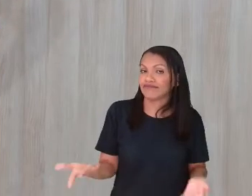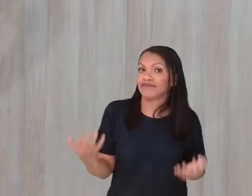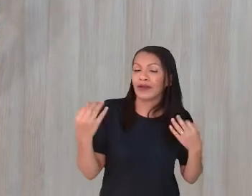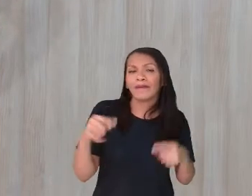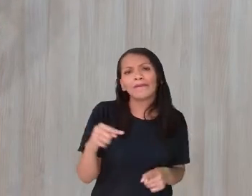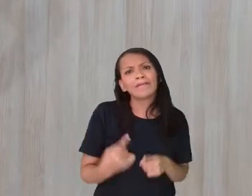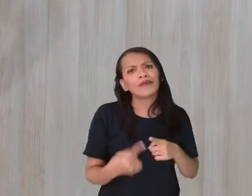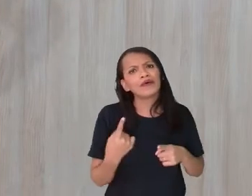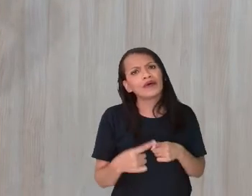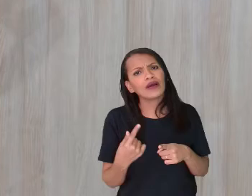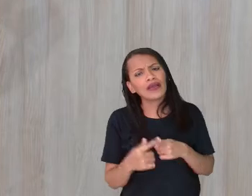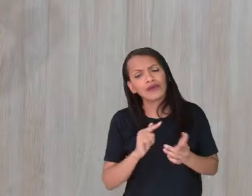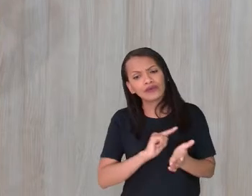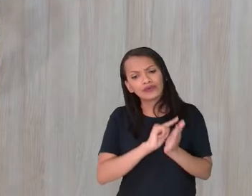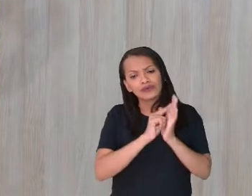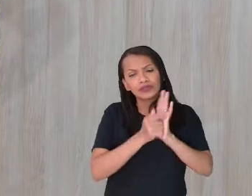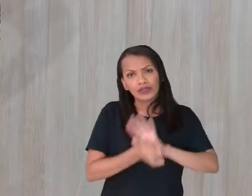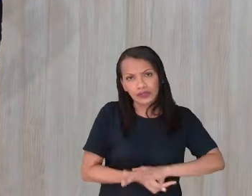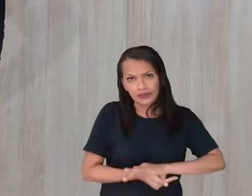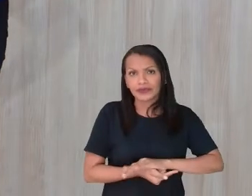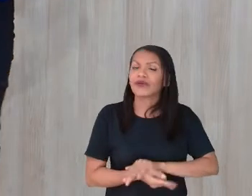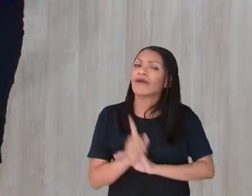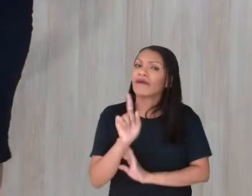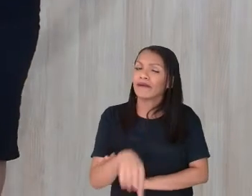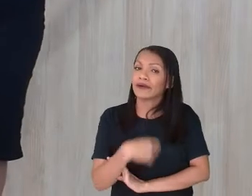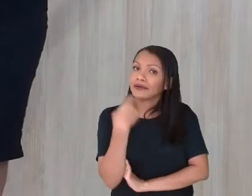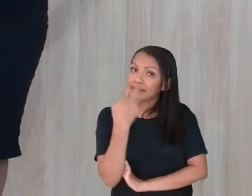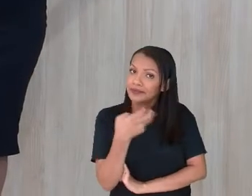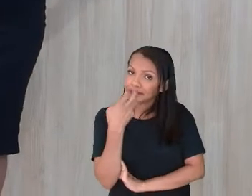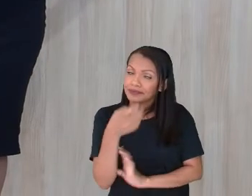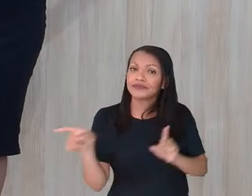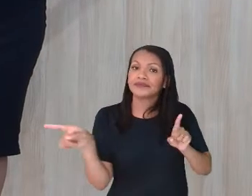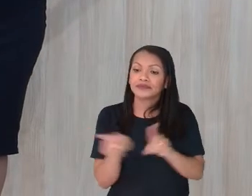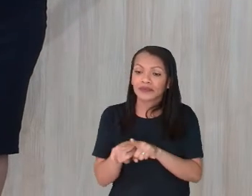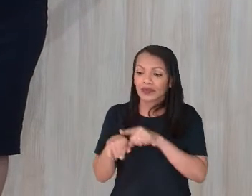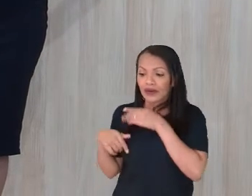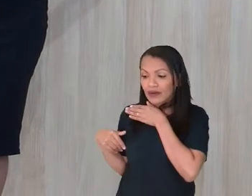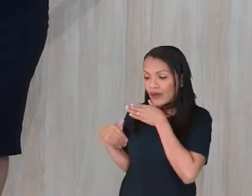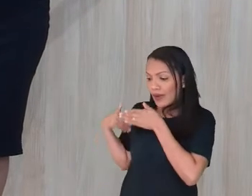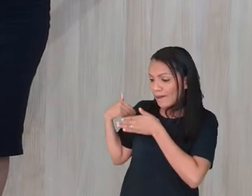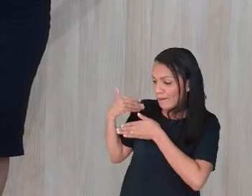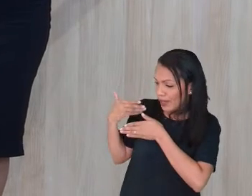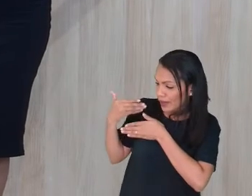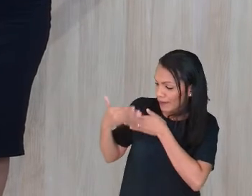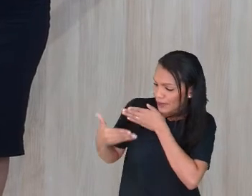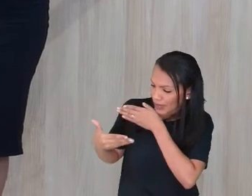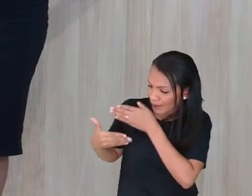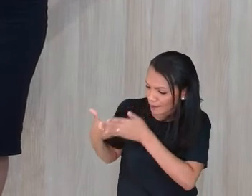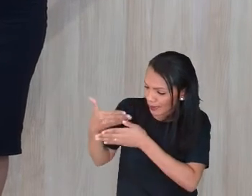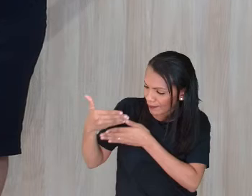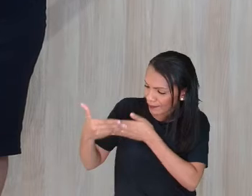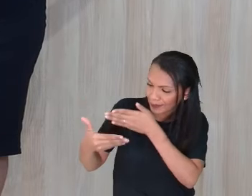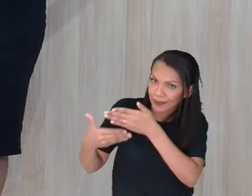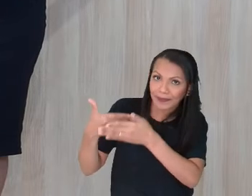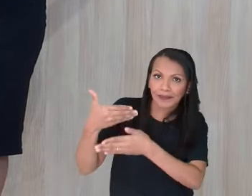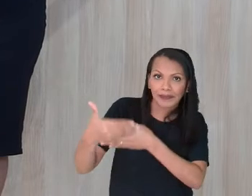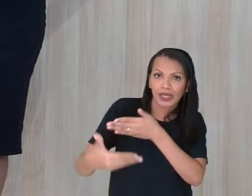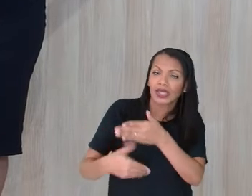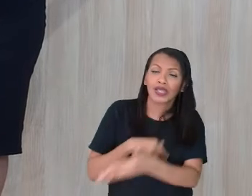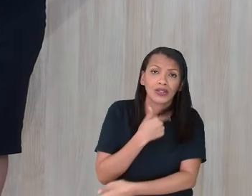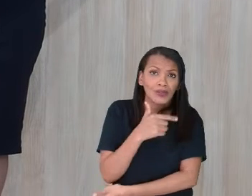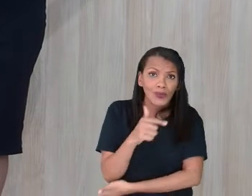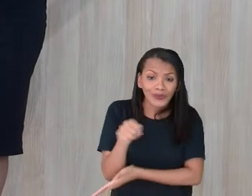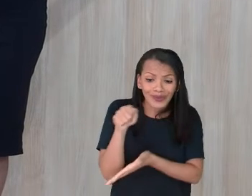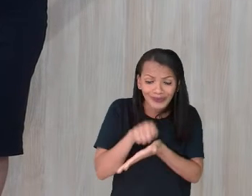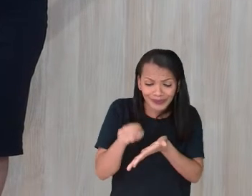Por quê? Porque é um gênero que nasceu oral e que vai sendo passado oralmente. Então, na ausência de um registro que